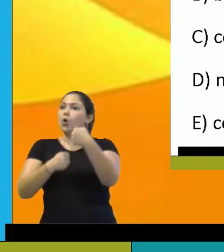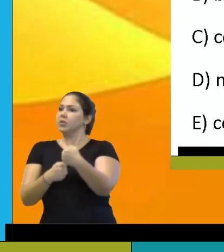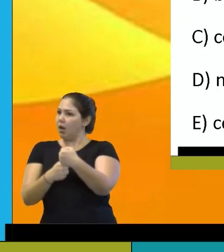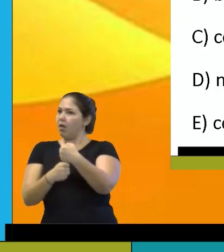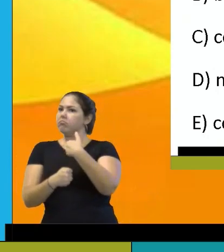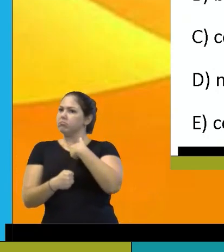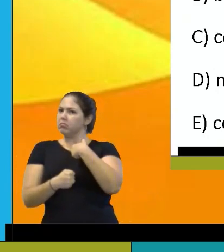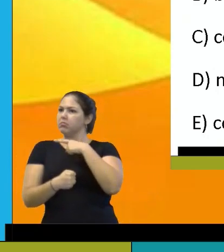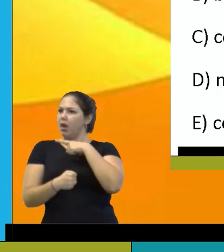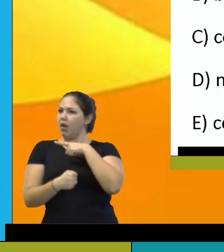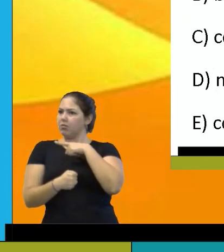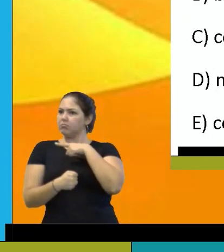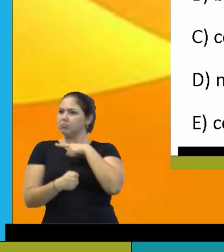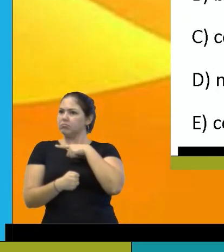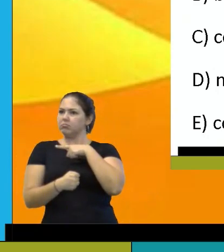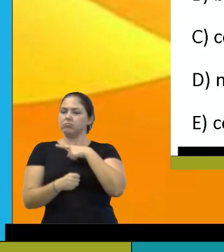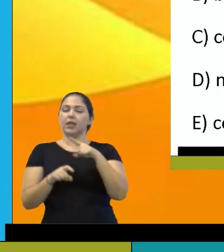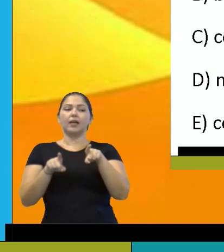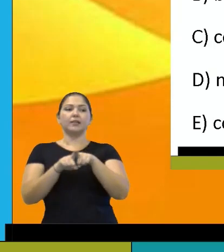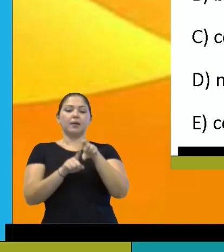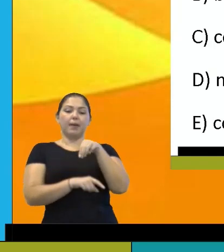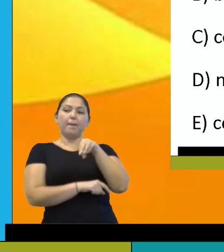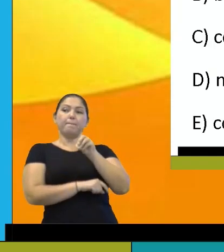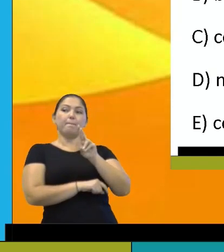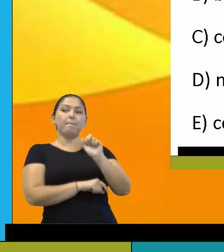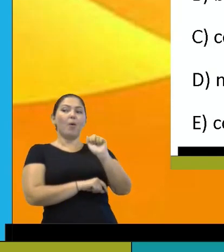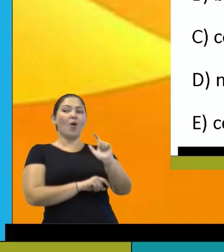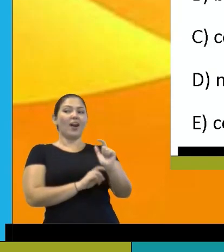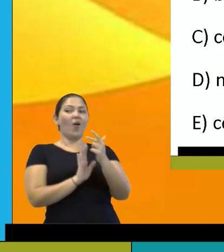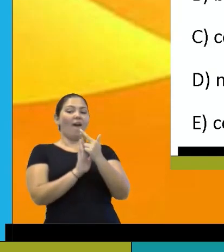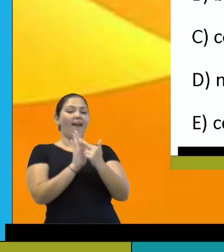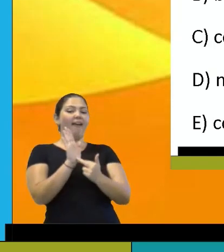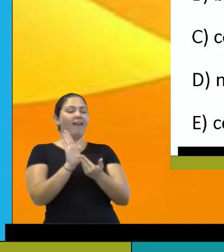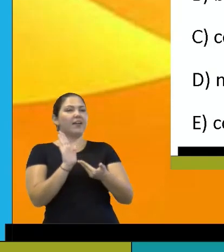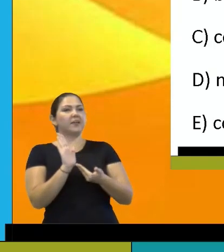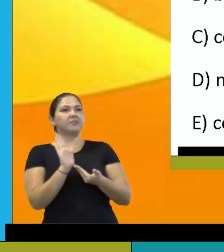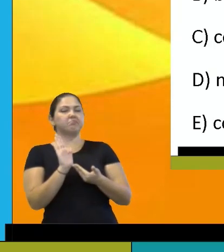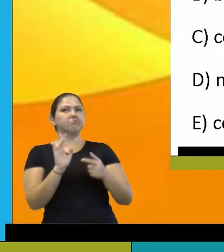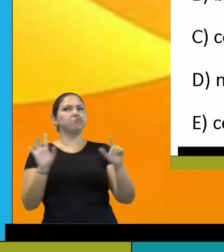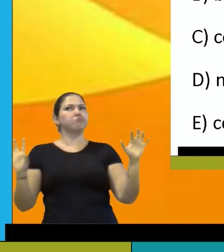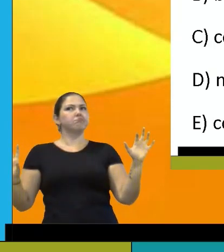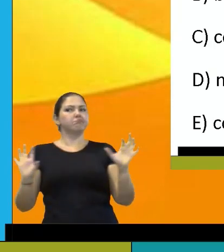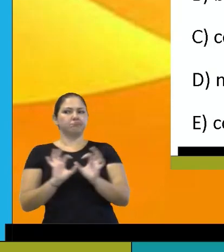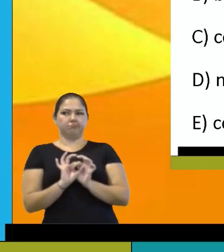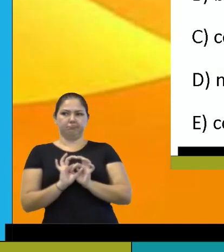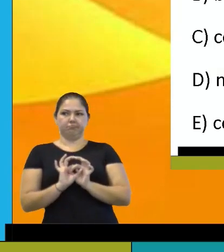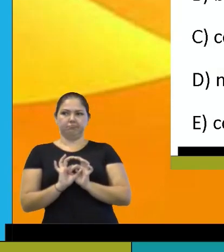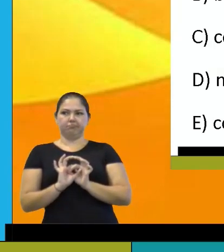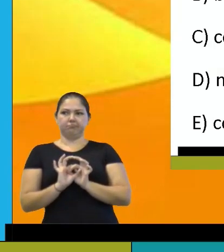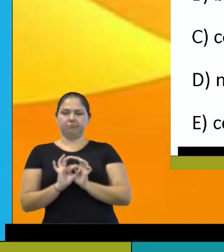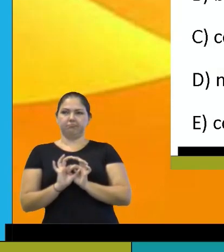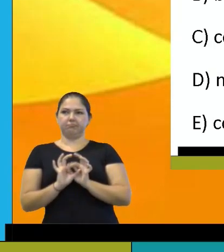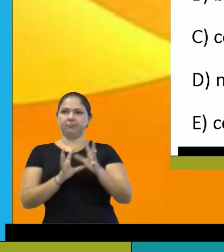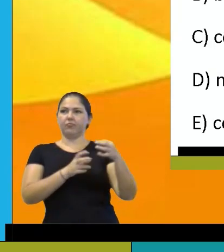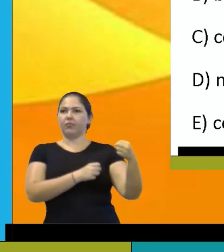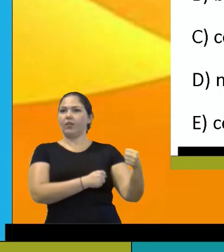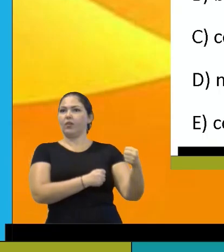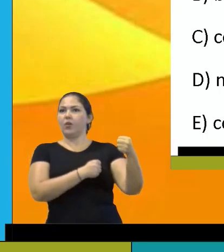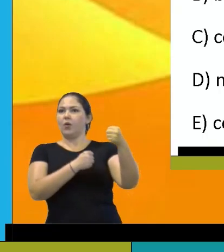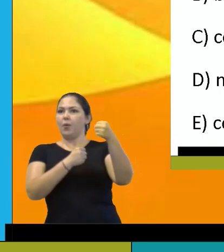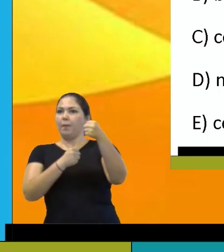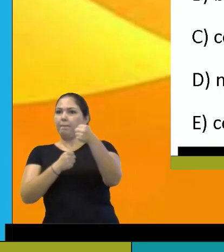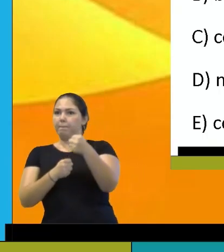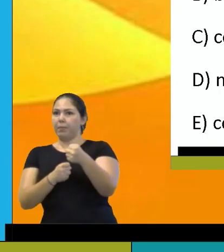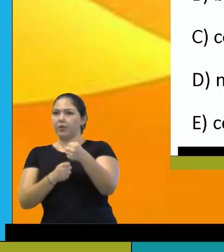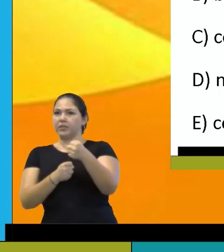do príncipe, olha para cá, que eu estou emocionado com esse item, olha aqui, ó. A conveniência entre o poder tirânico e a